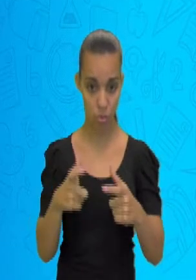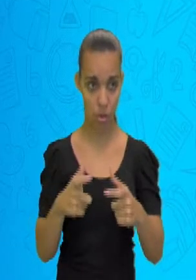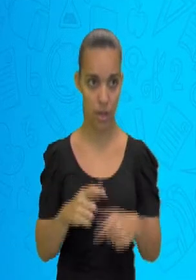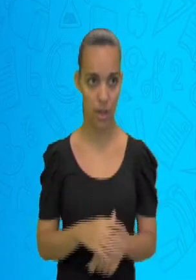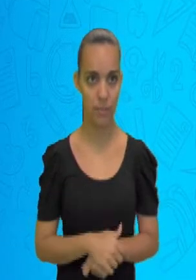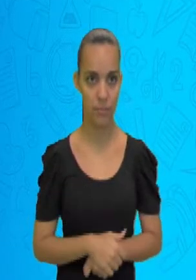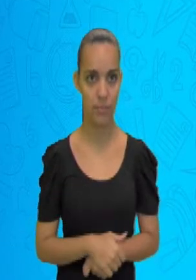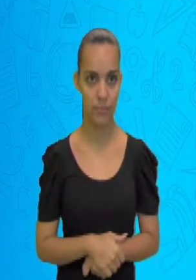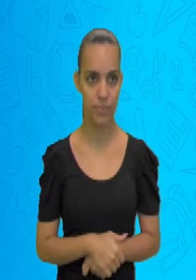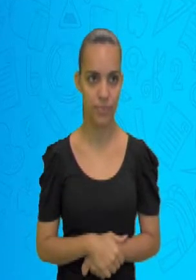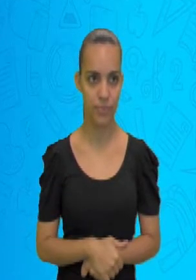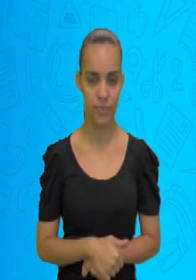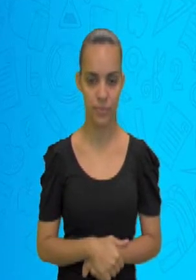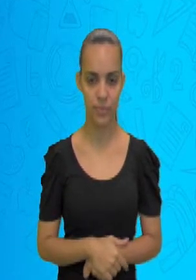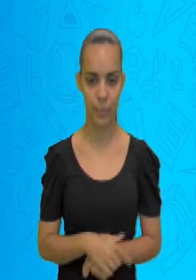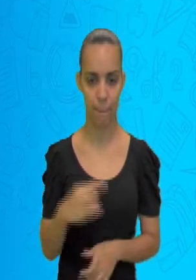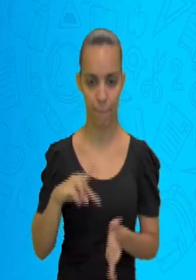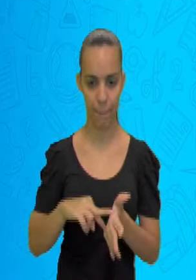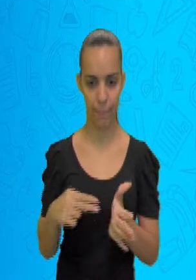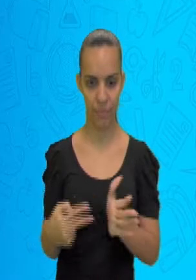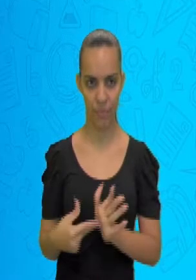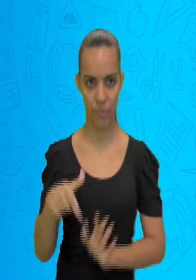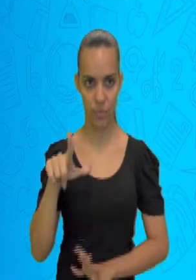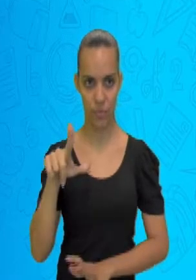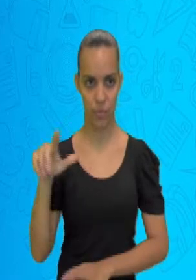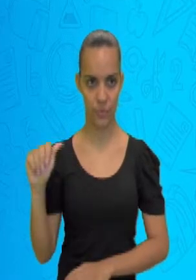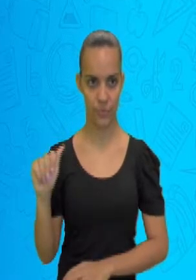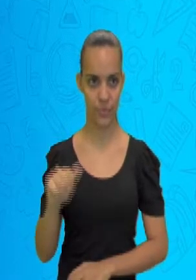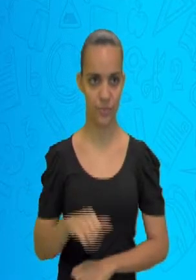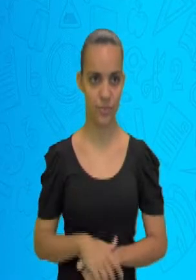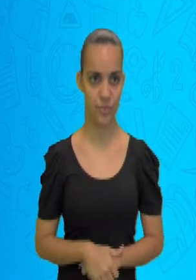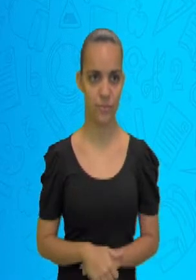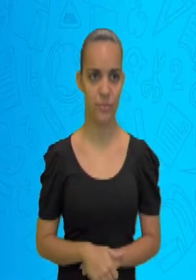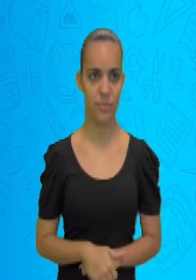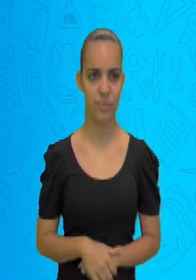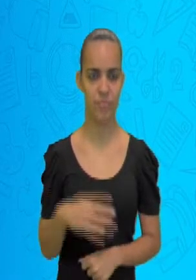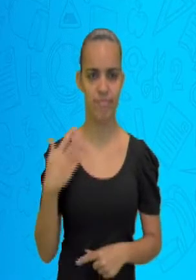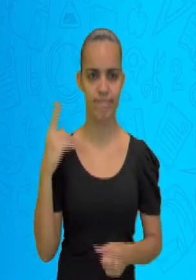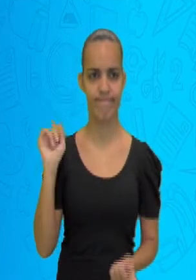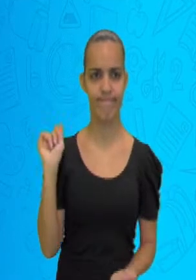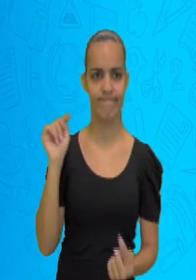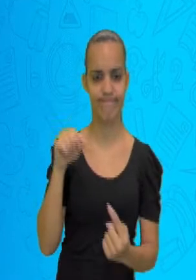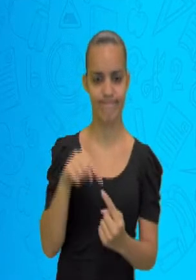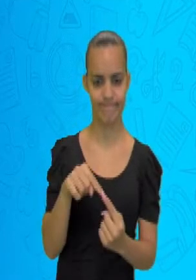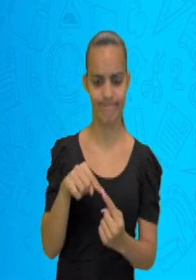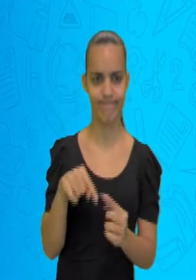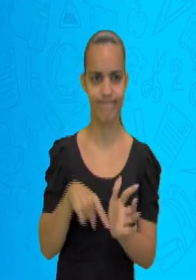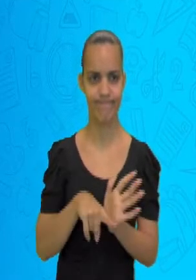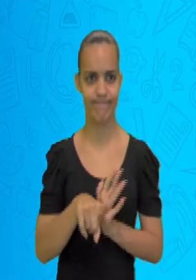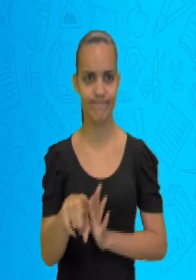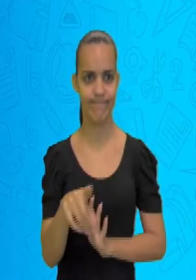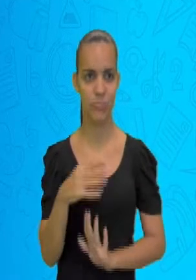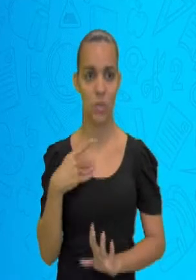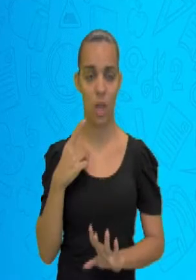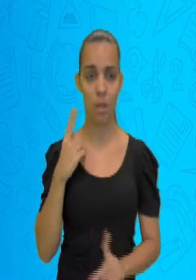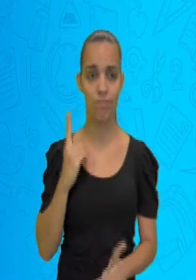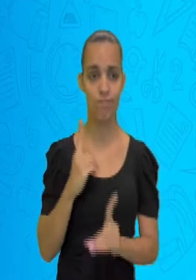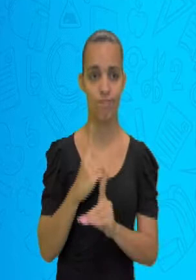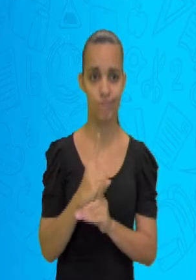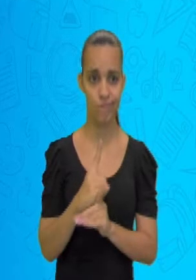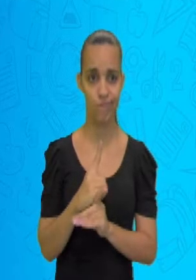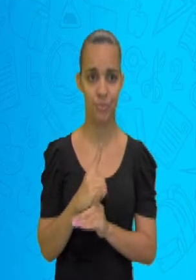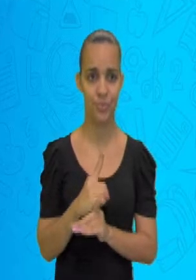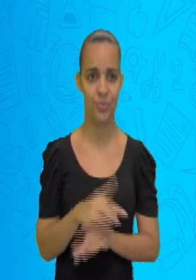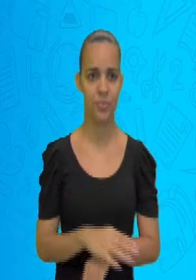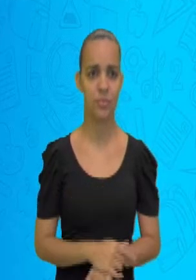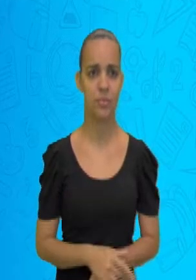onde o rato comeu o queijo. Qual o objetivo dessa questão? Identificar em textos o